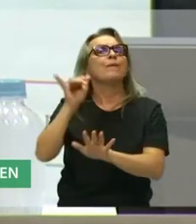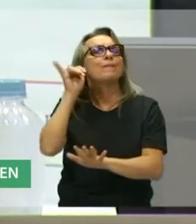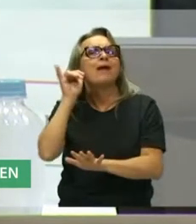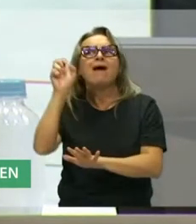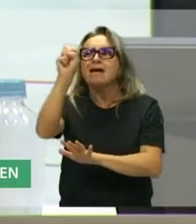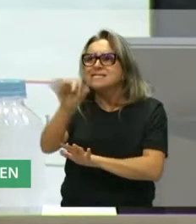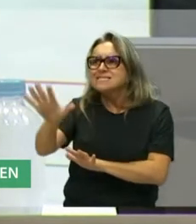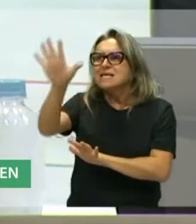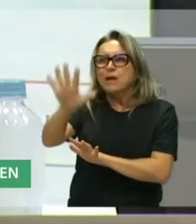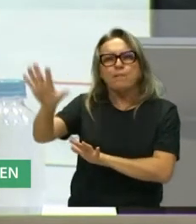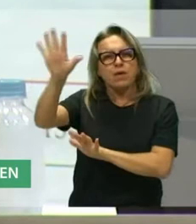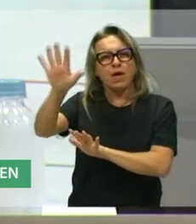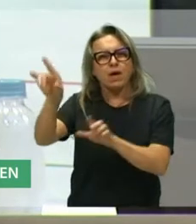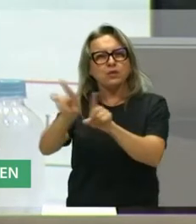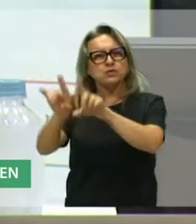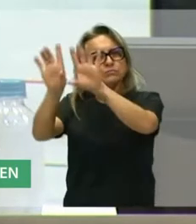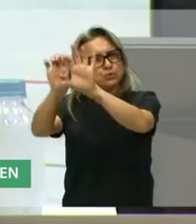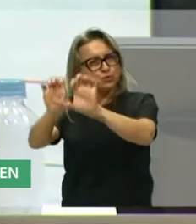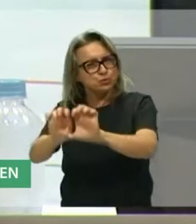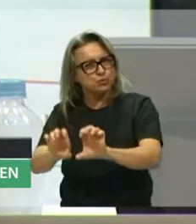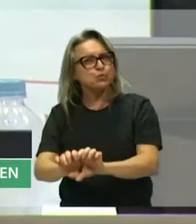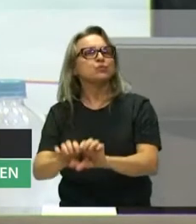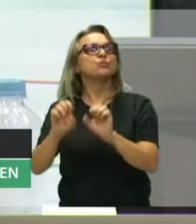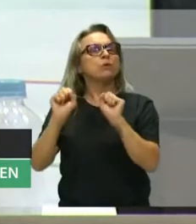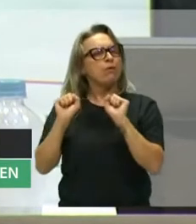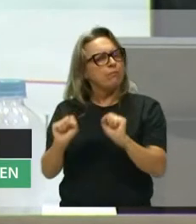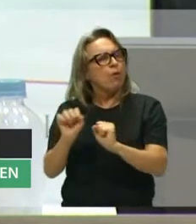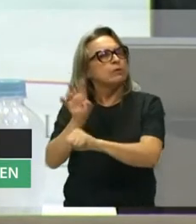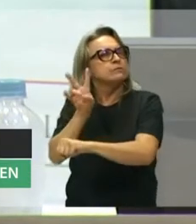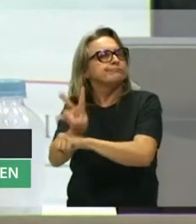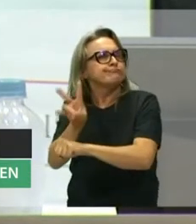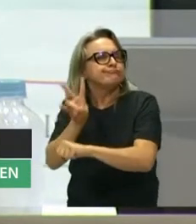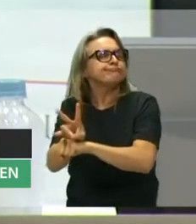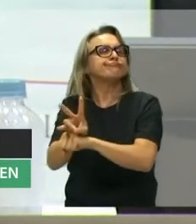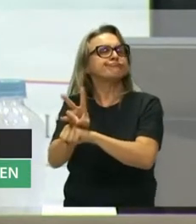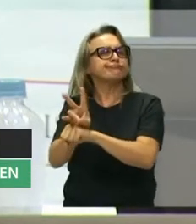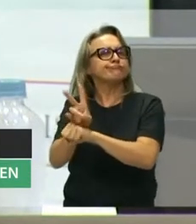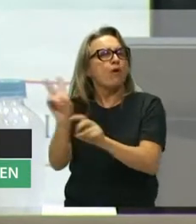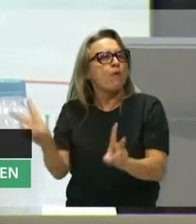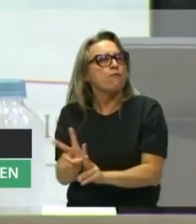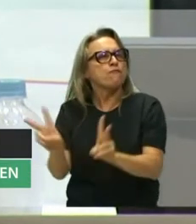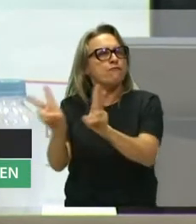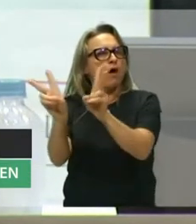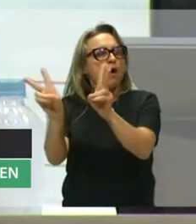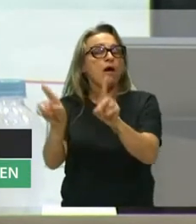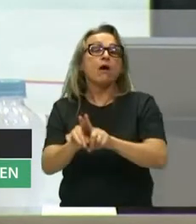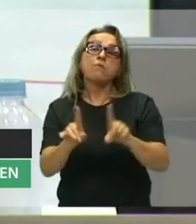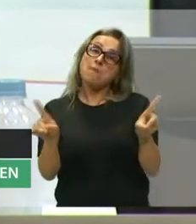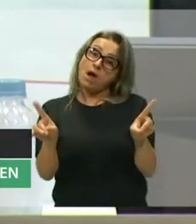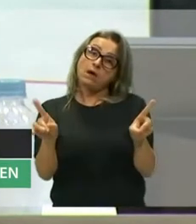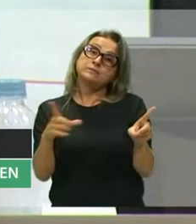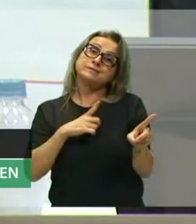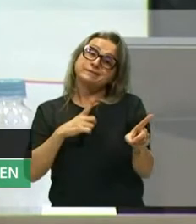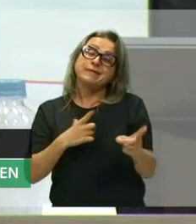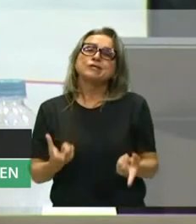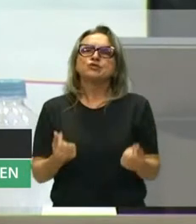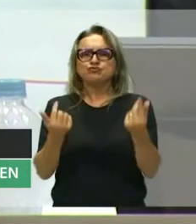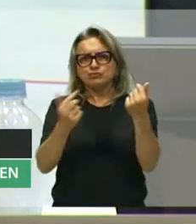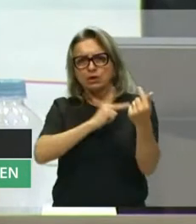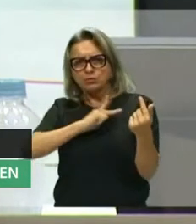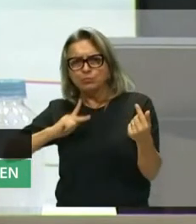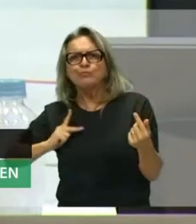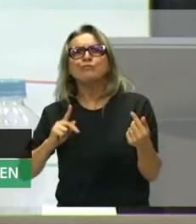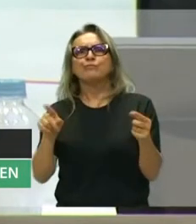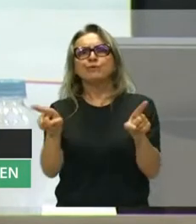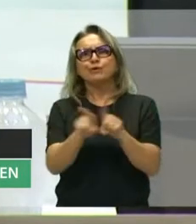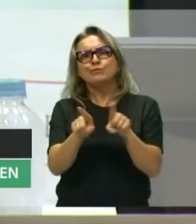estrutura, possa ser, de alguma forma, preservada, mas, ao mesmo tempo, por ter recurso público, por ter tantas denúncias, é importante que a